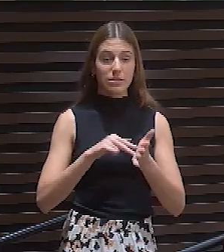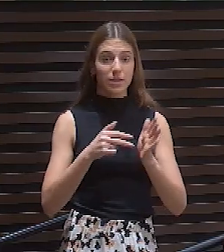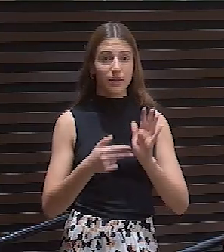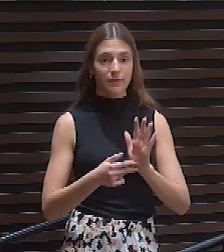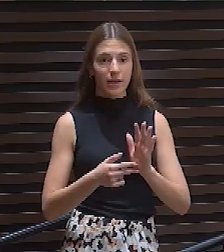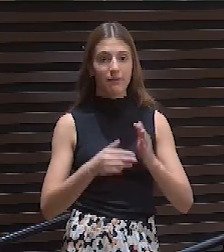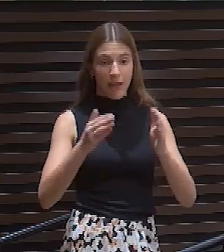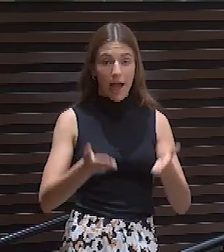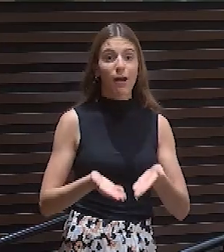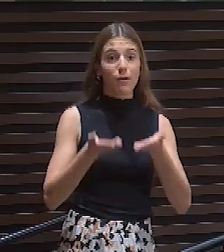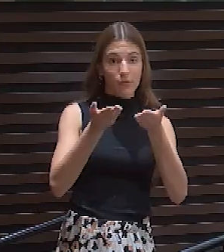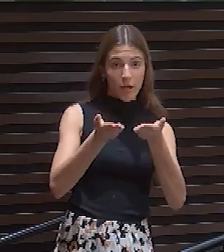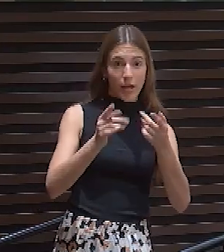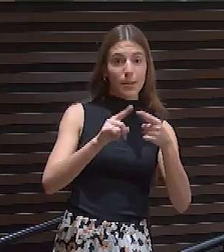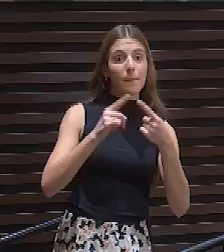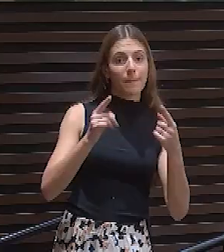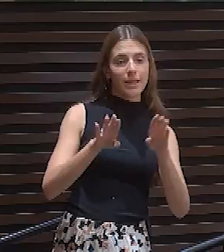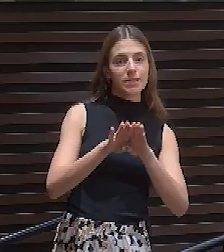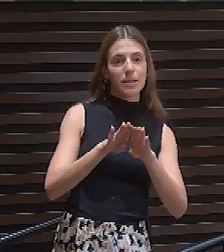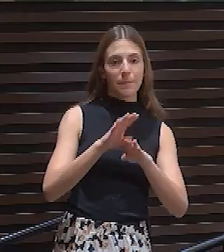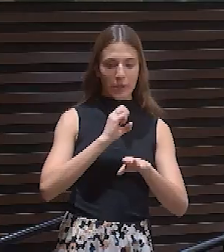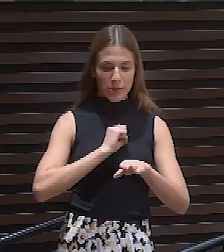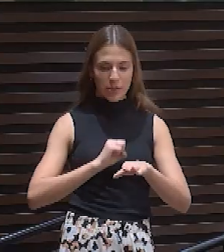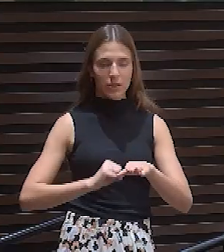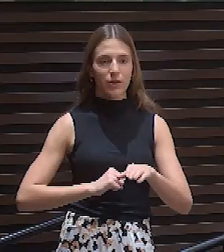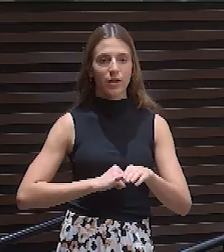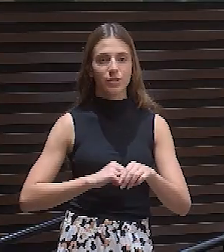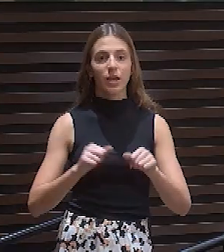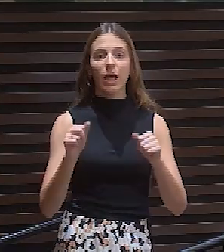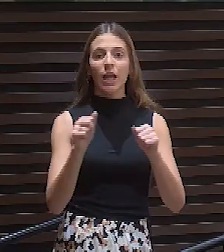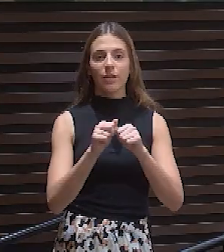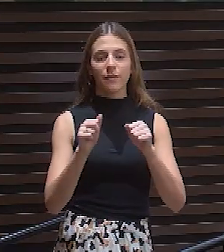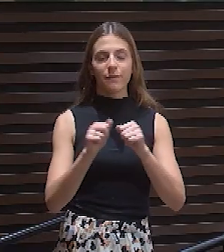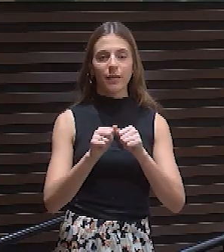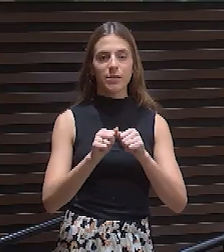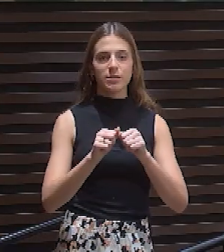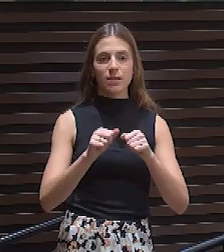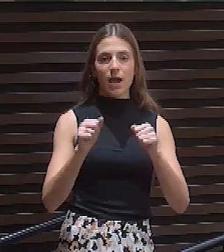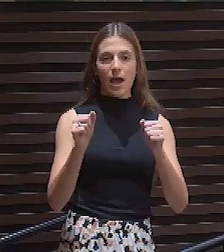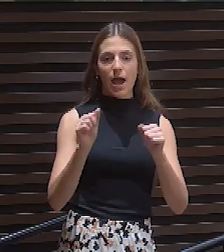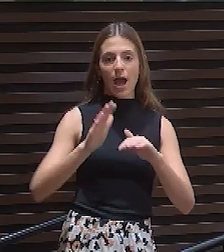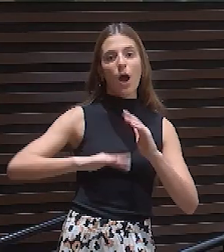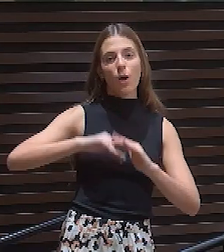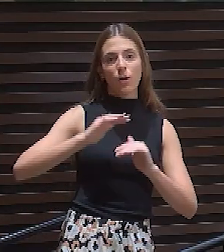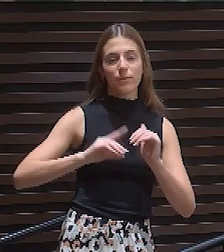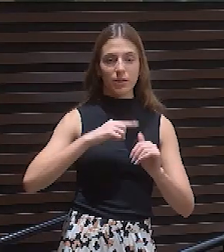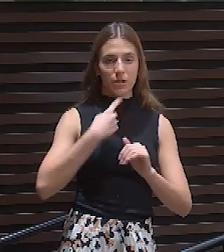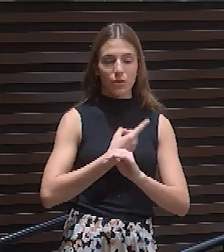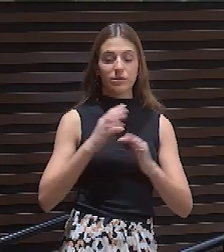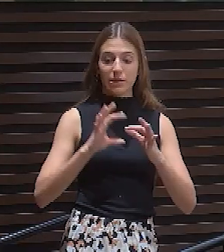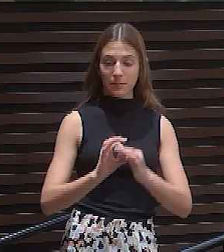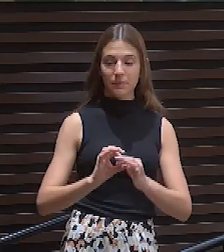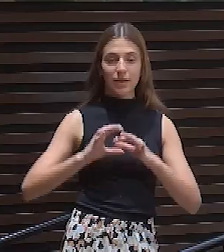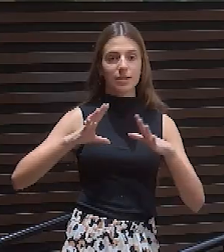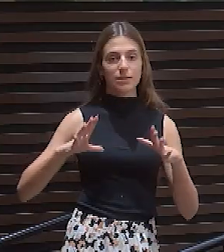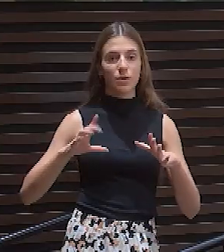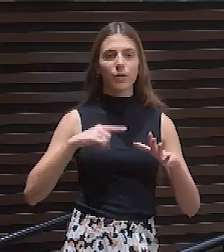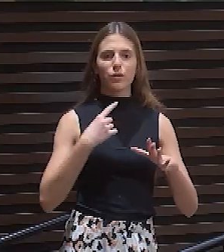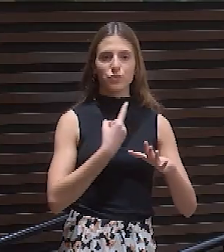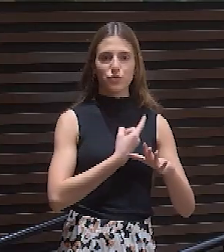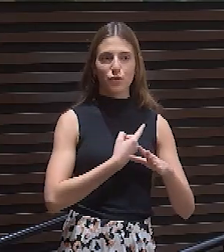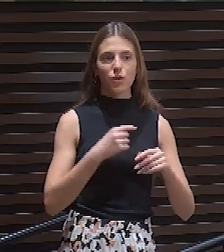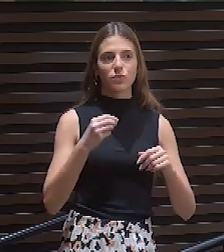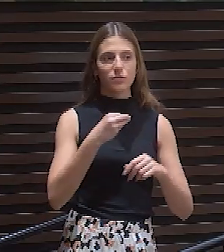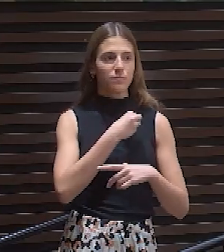oferta. E realizou a obra da nossa libertação. E os nossos pecados,